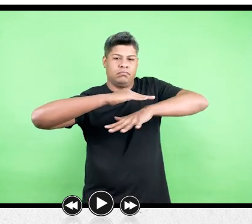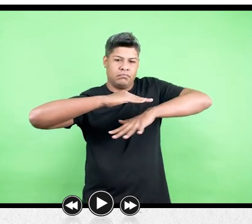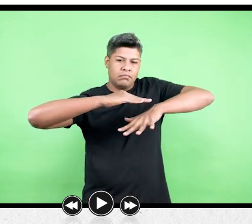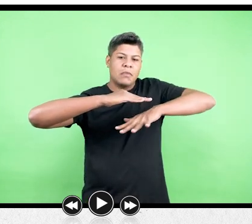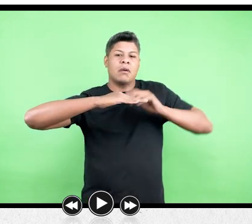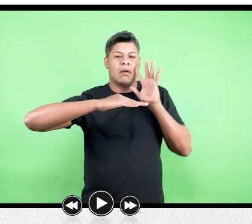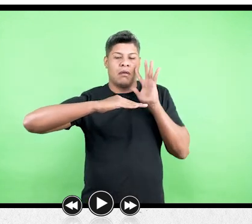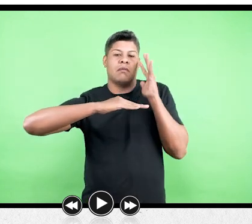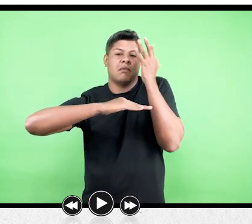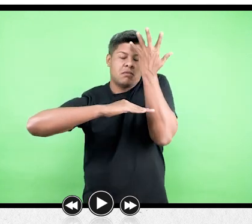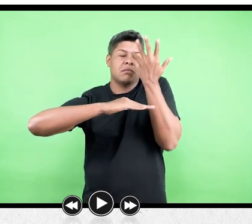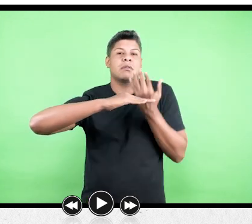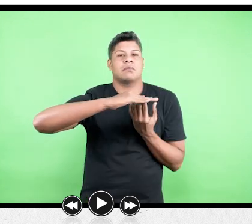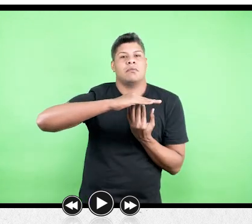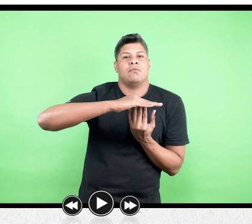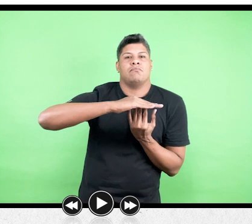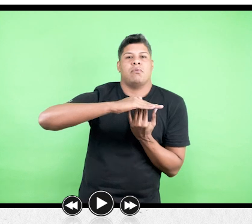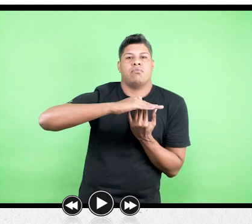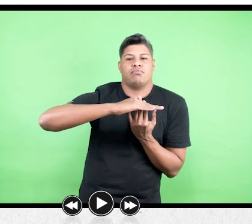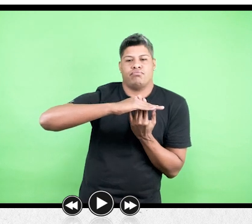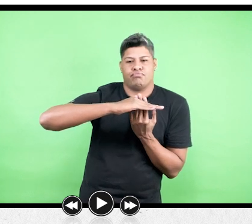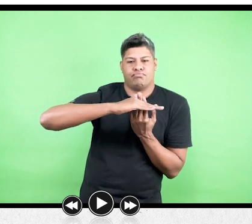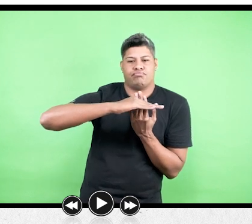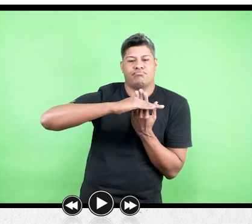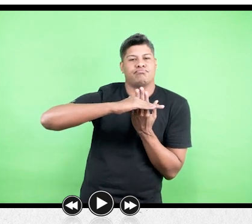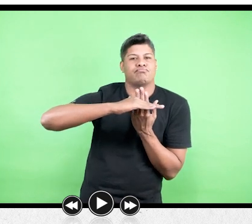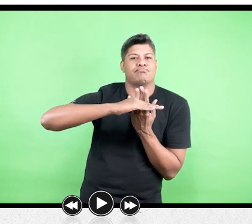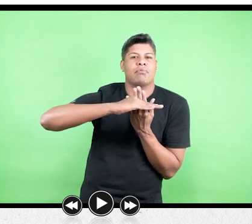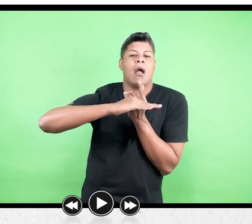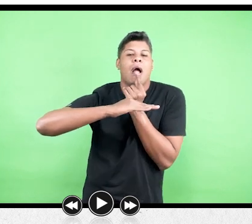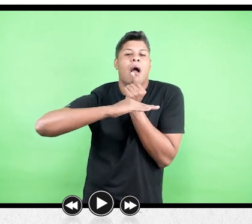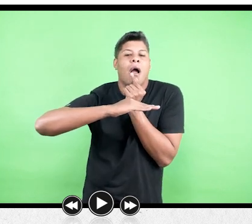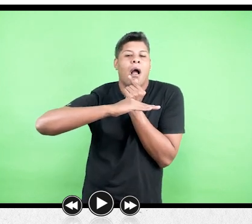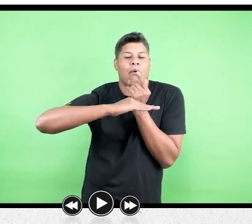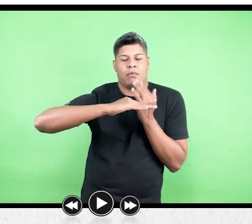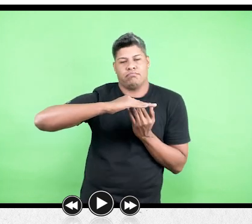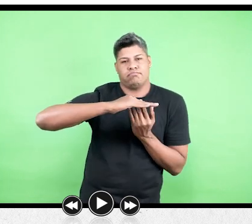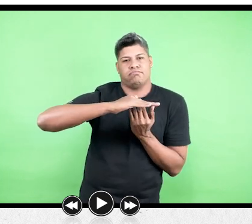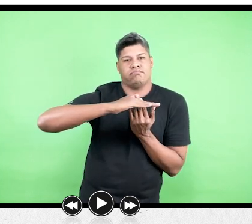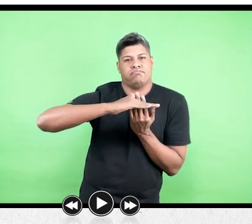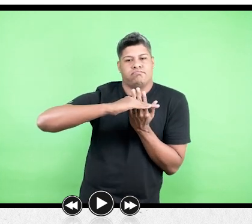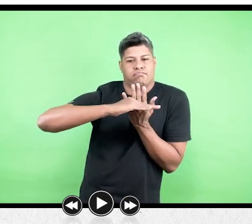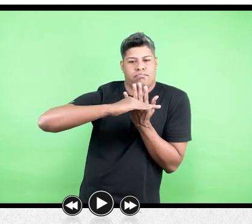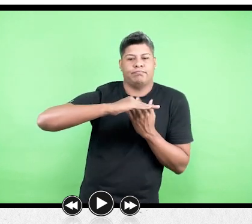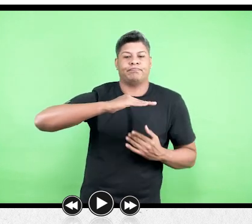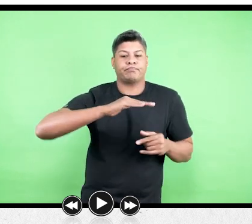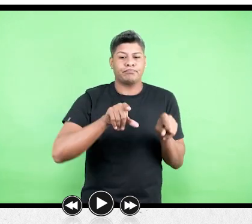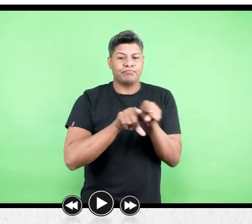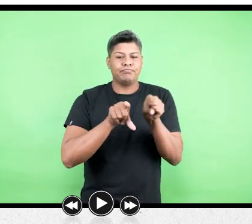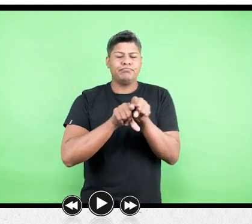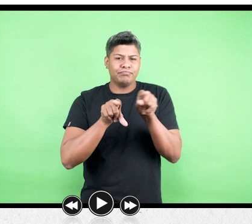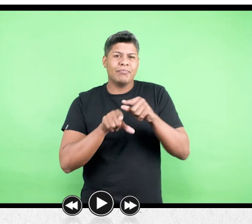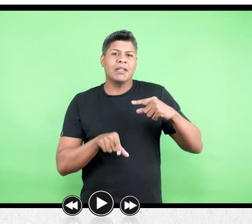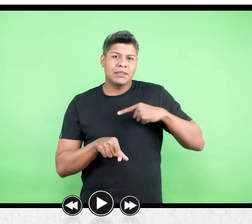vai ganhando volume e vai transportando essa água ao longo do seu percurso. Também existem